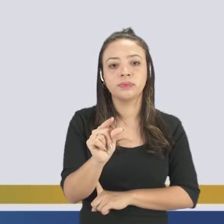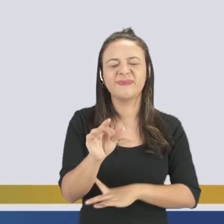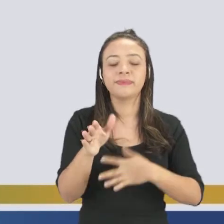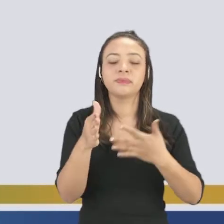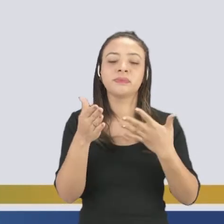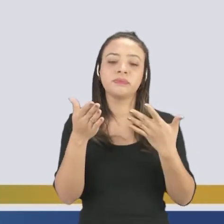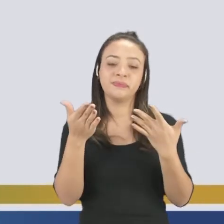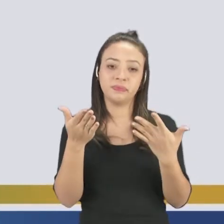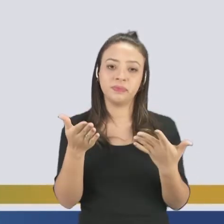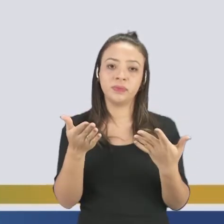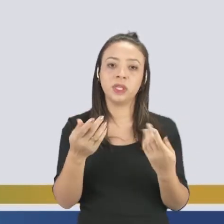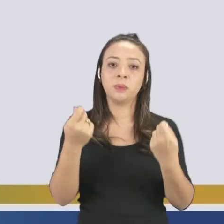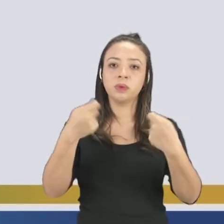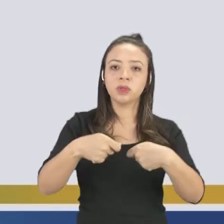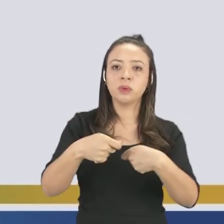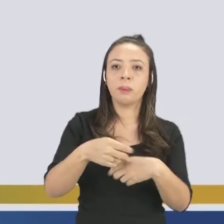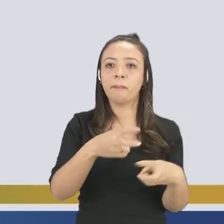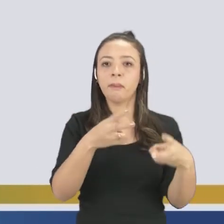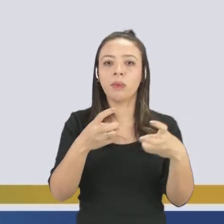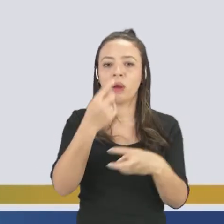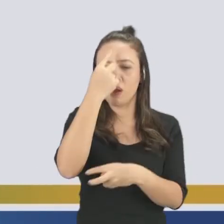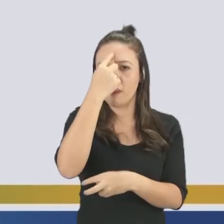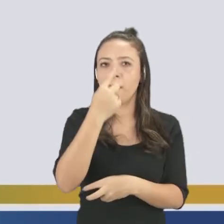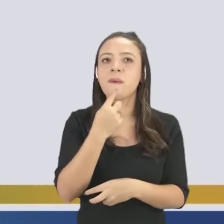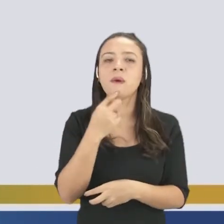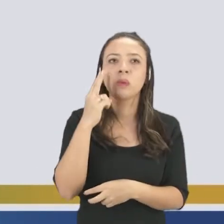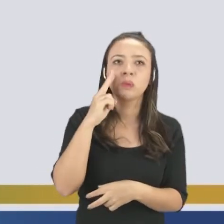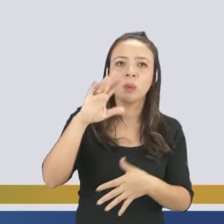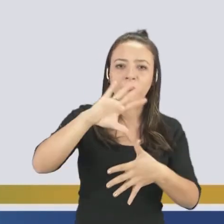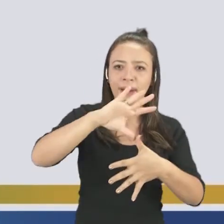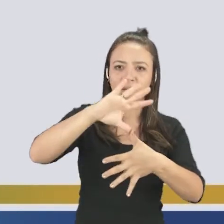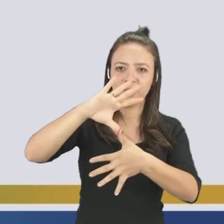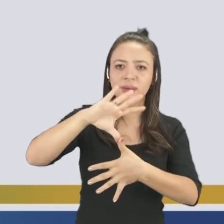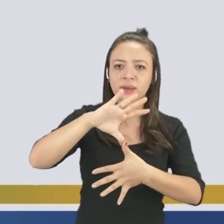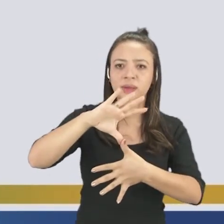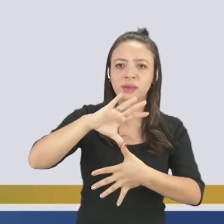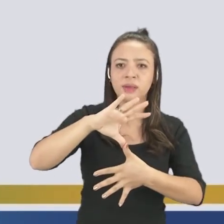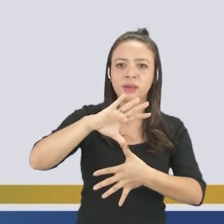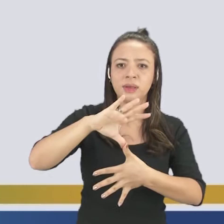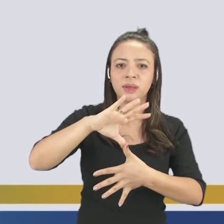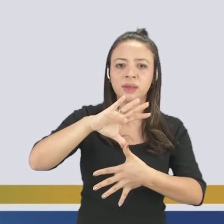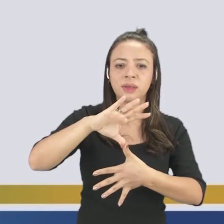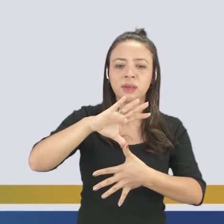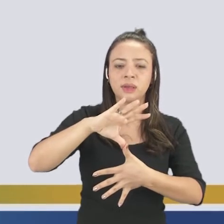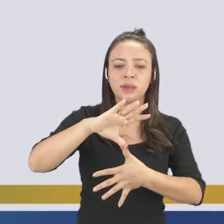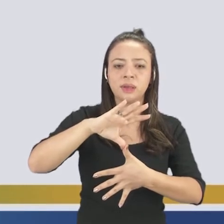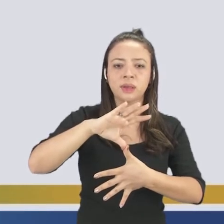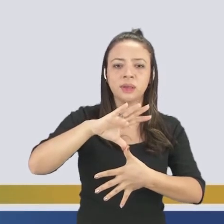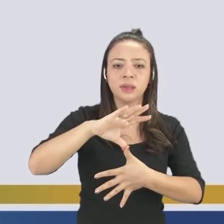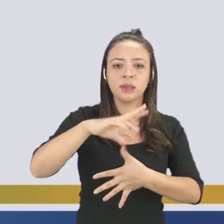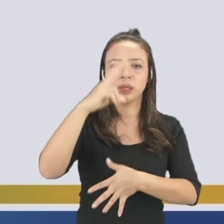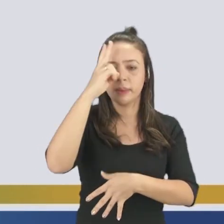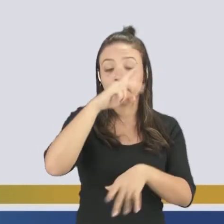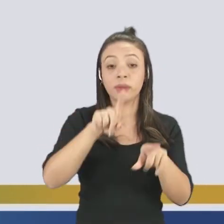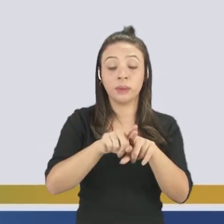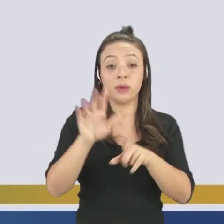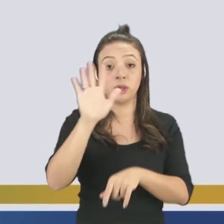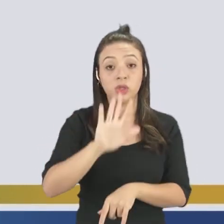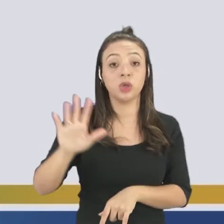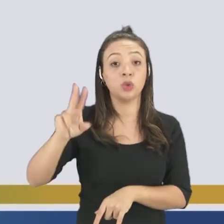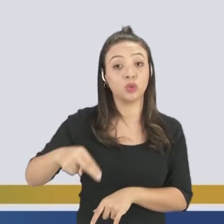fazer uma ilustração rápida por esses mapas aí, levando-se em consideração a região Nordeste, veja